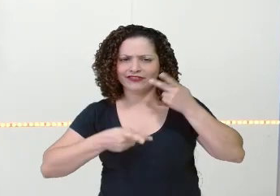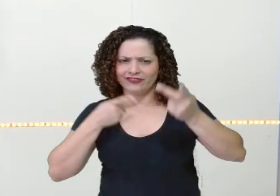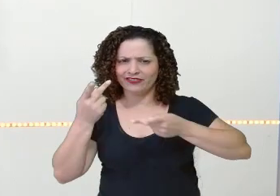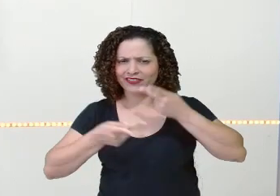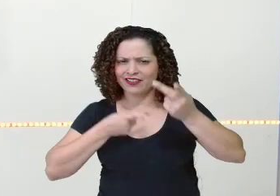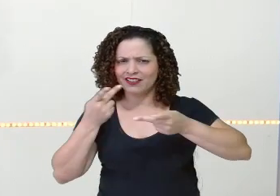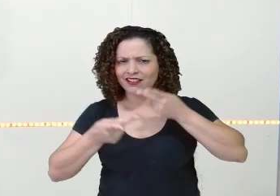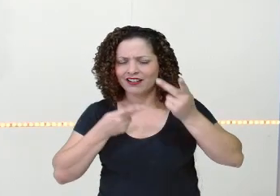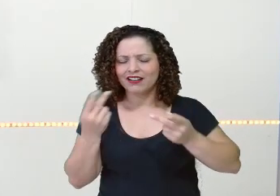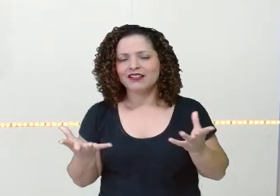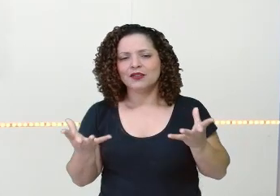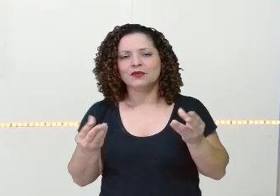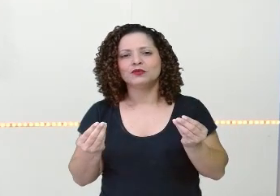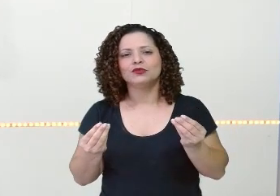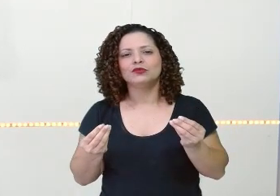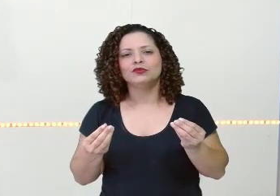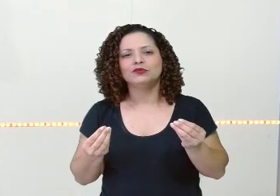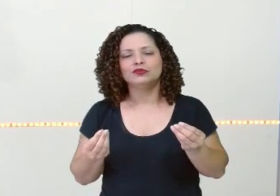questão